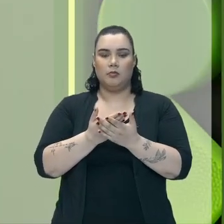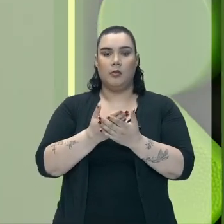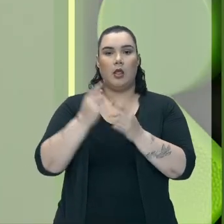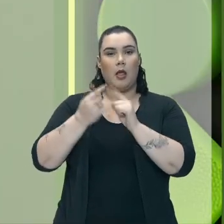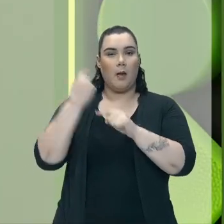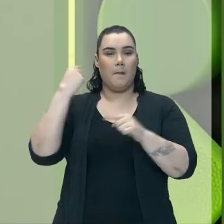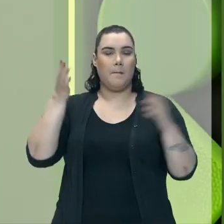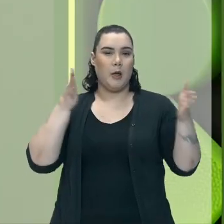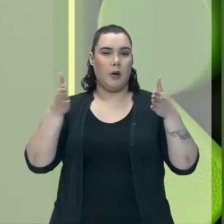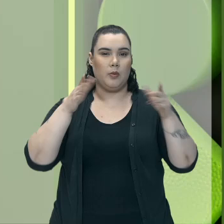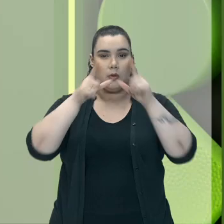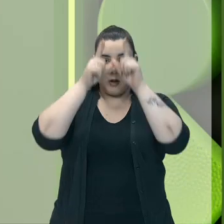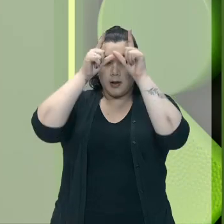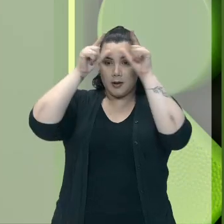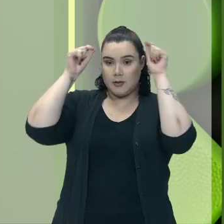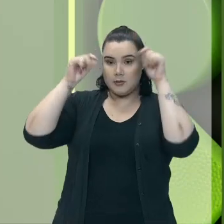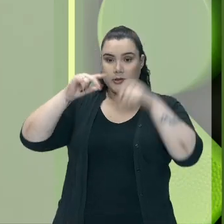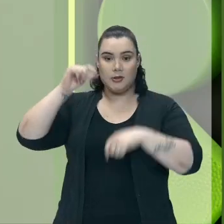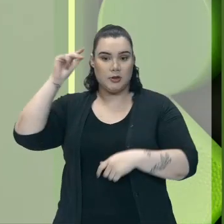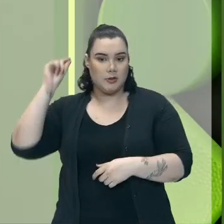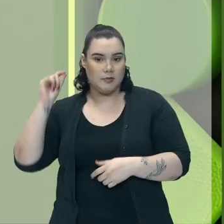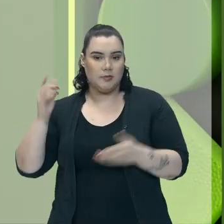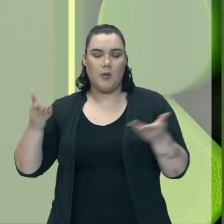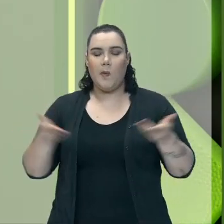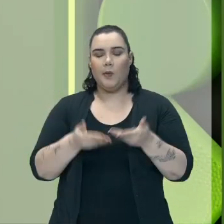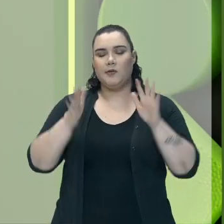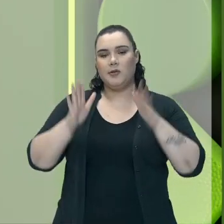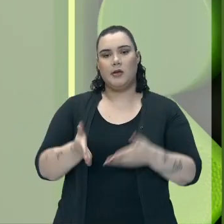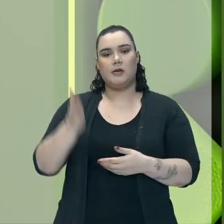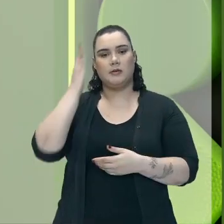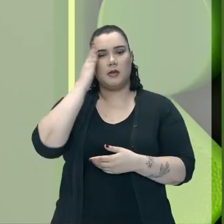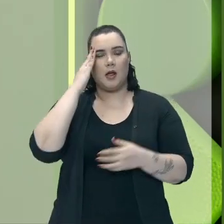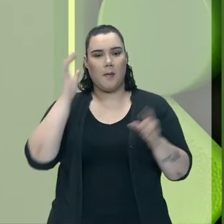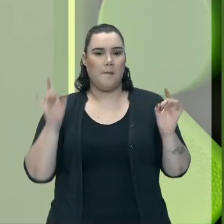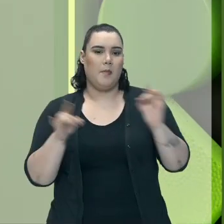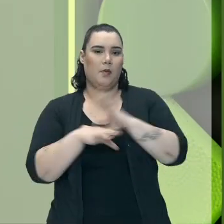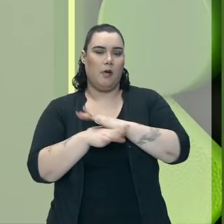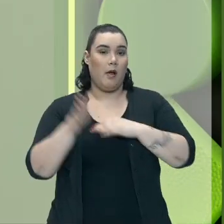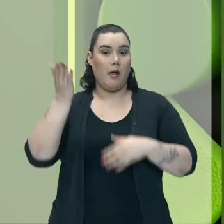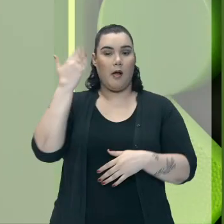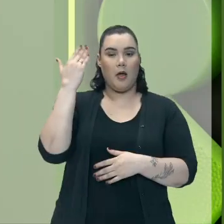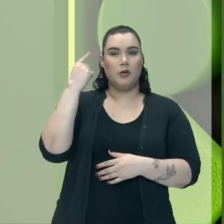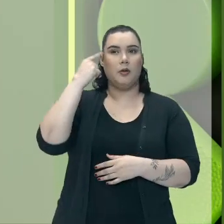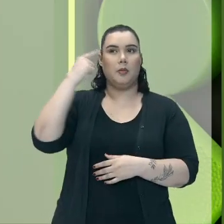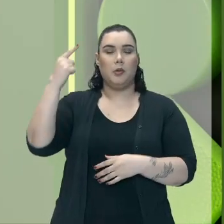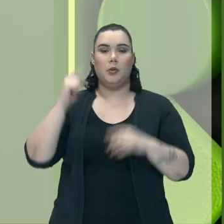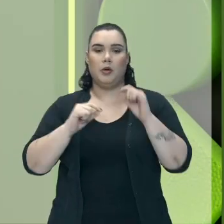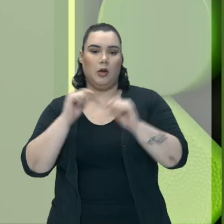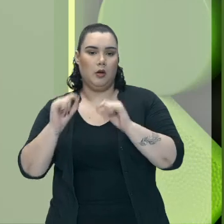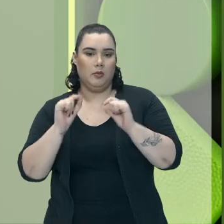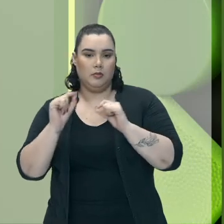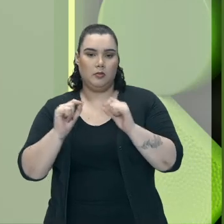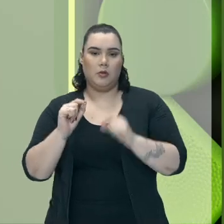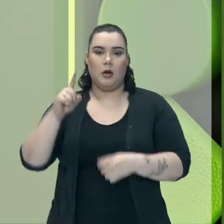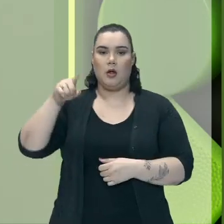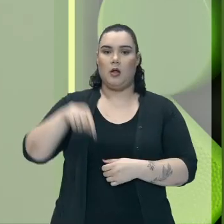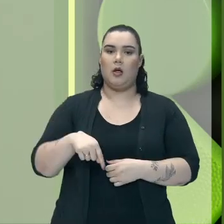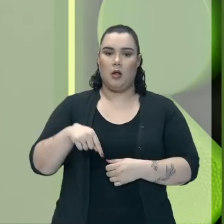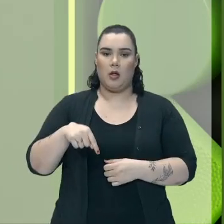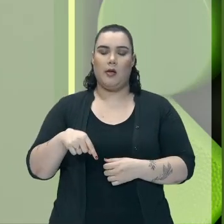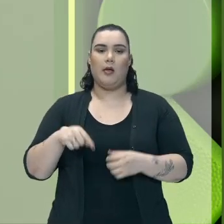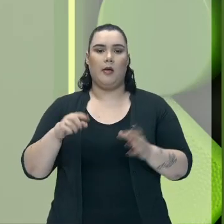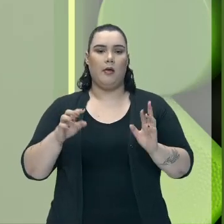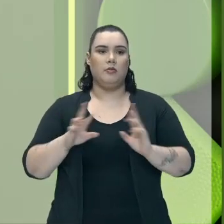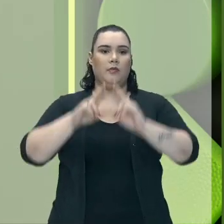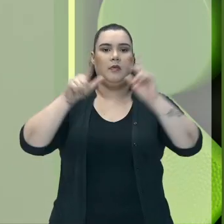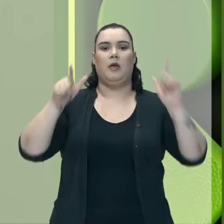Grécia Antiga ainda. Hoje nós já conhecemos esse fenômeno, né? Até se pensava naquela época, né, que era um fenômeno divino,